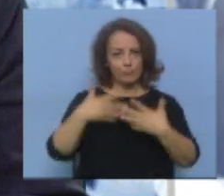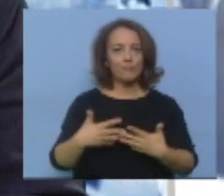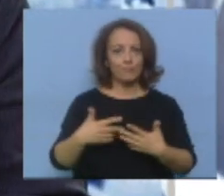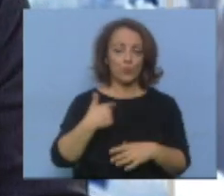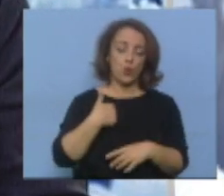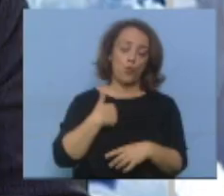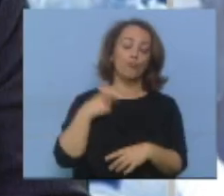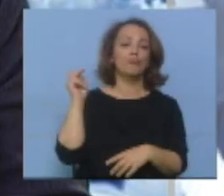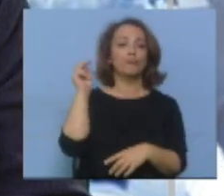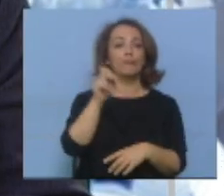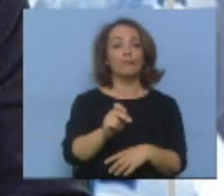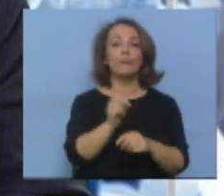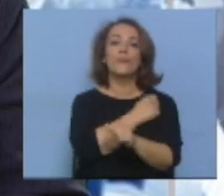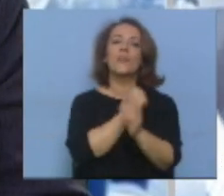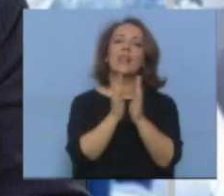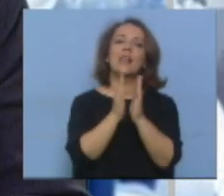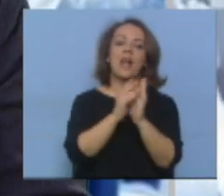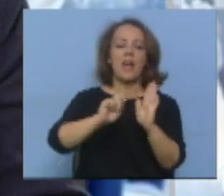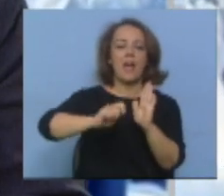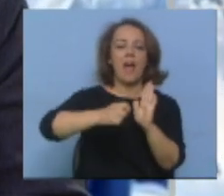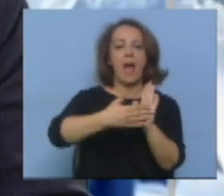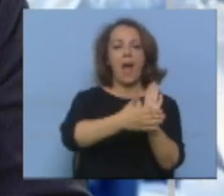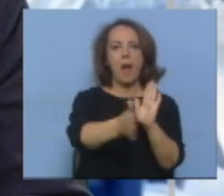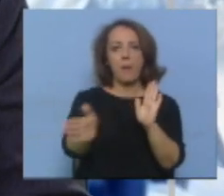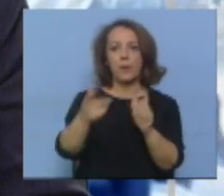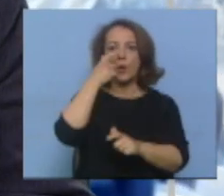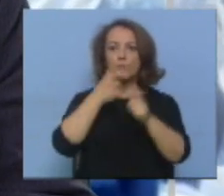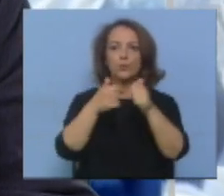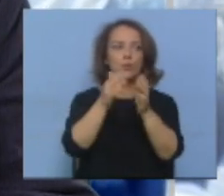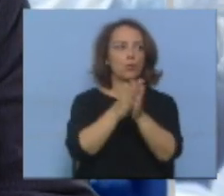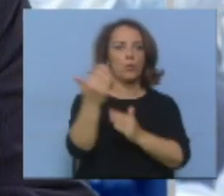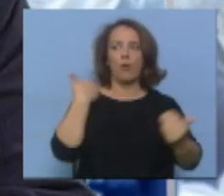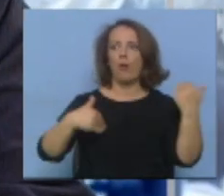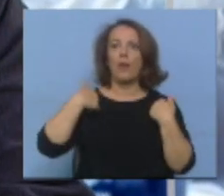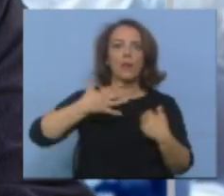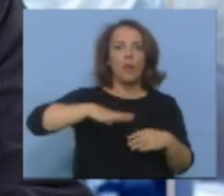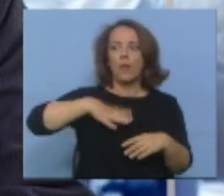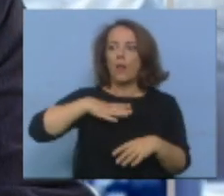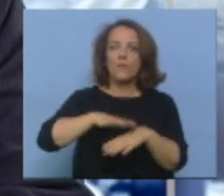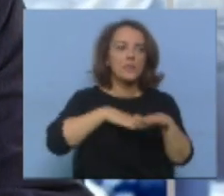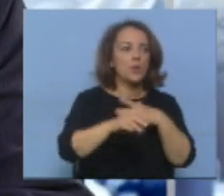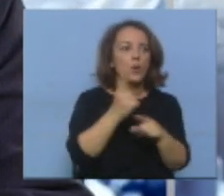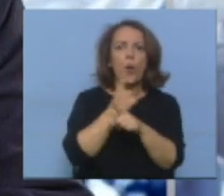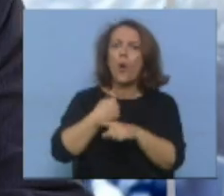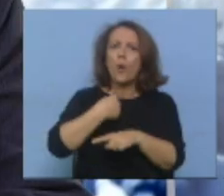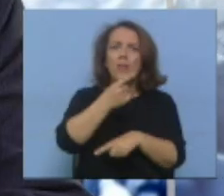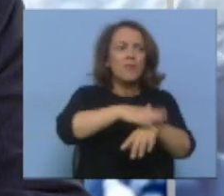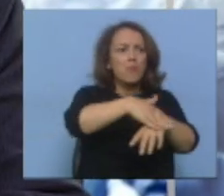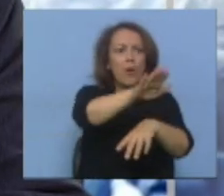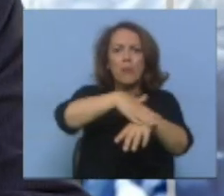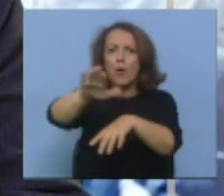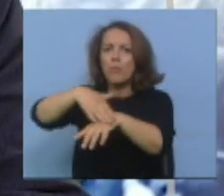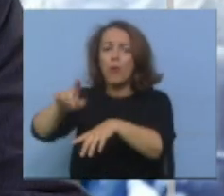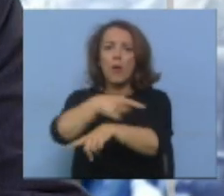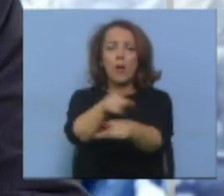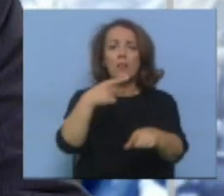a igreja, não é? Eu tinha toda a gente a querer fazer coisas e eu, com muita dificuldade, a dizer, vamos embora. Não, mas os